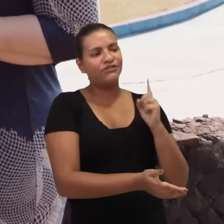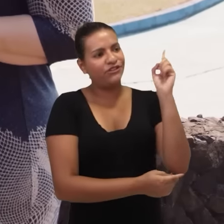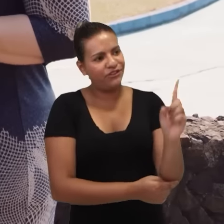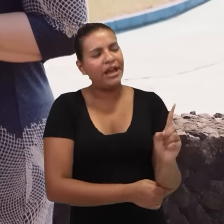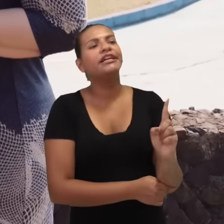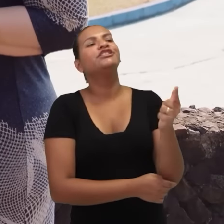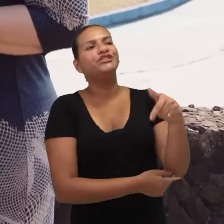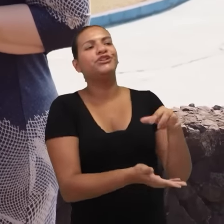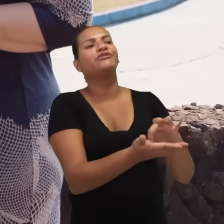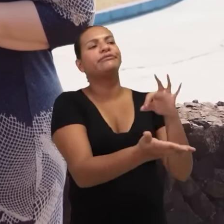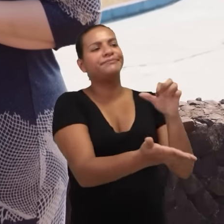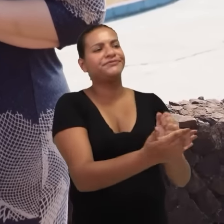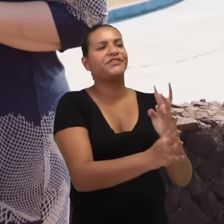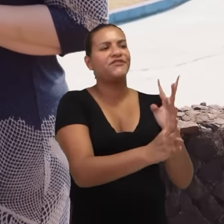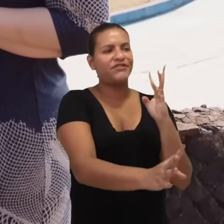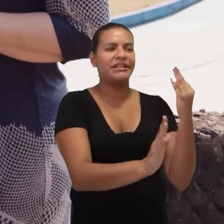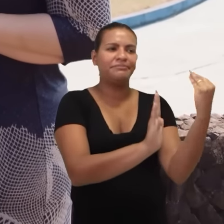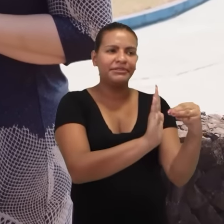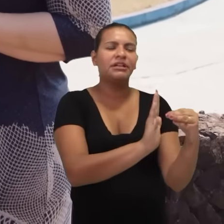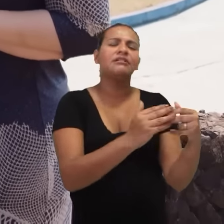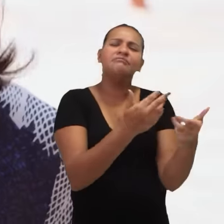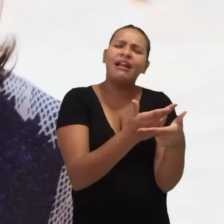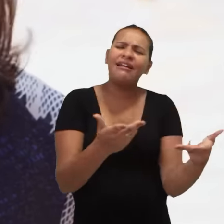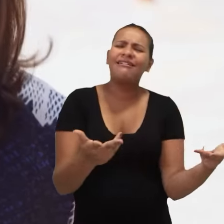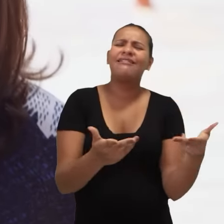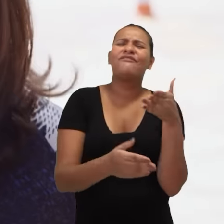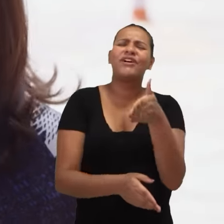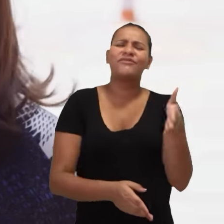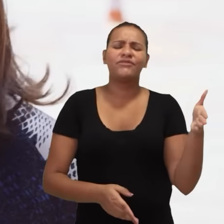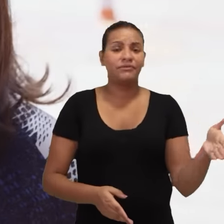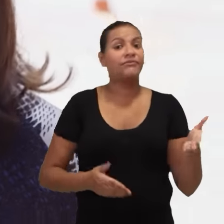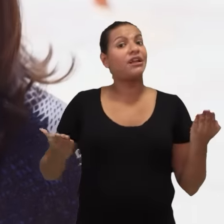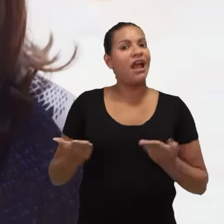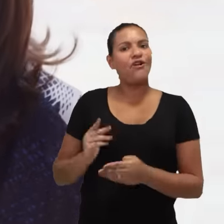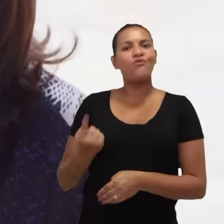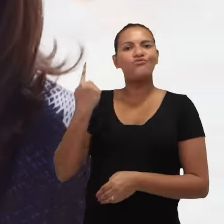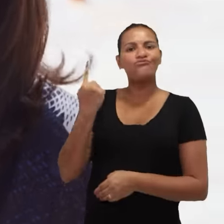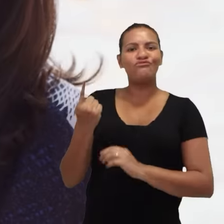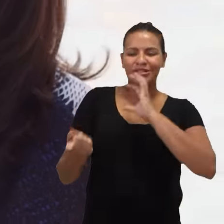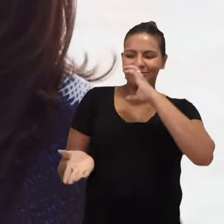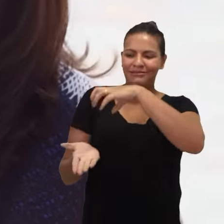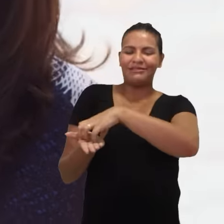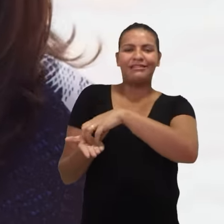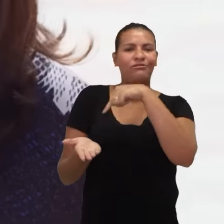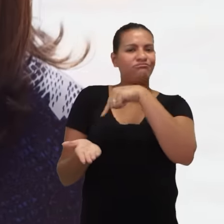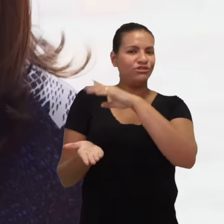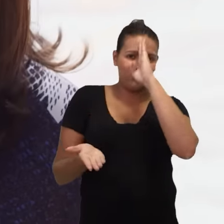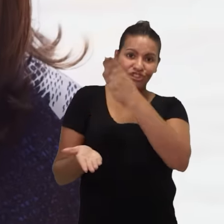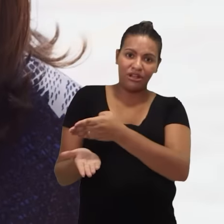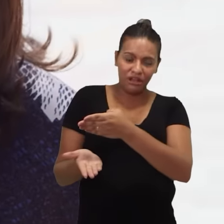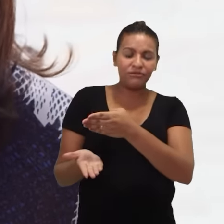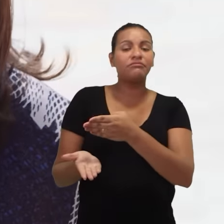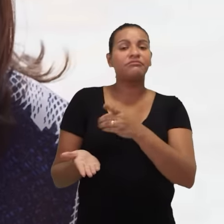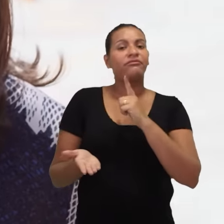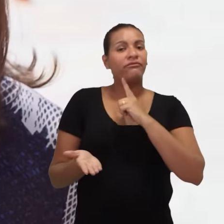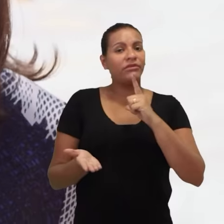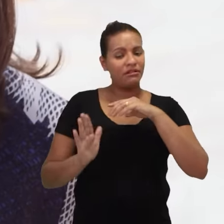E aí, vocês têm o quê? Vocês a gente têm um cadastro? Faz um cadastro super rigoroso. A gente tem o acompanhamento da assistente